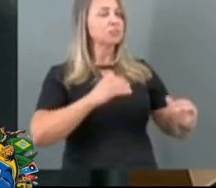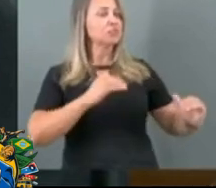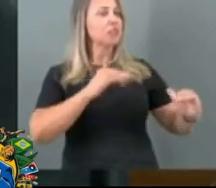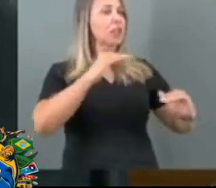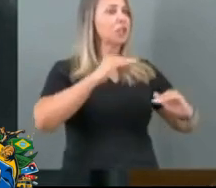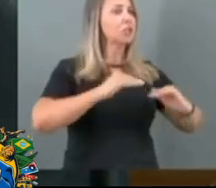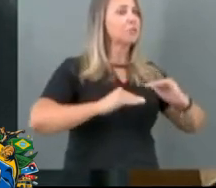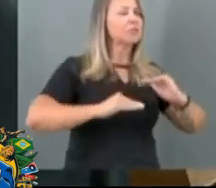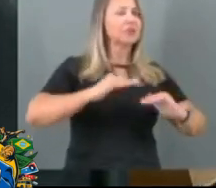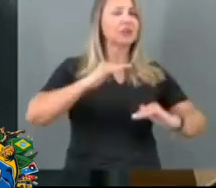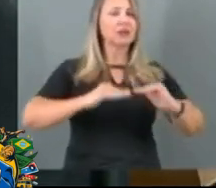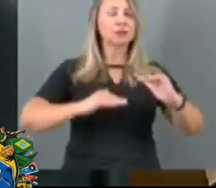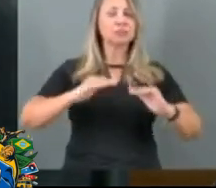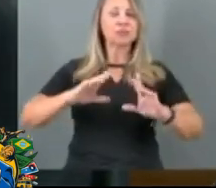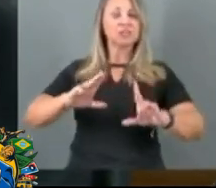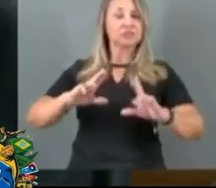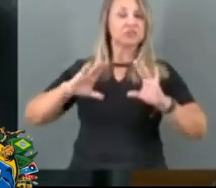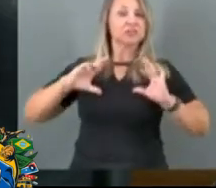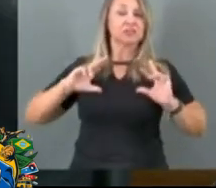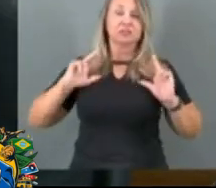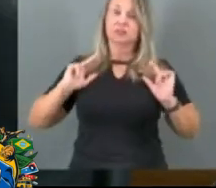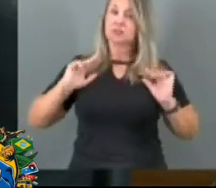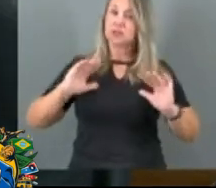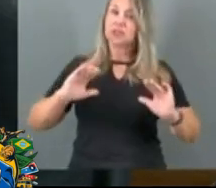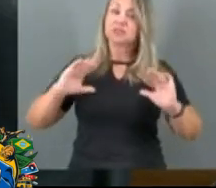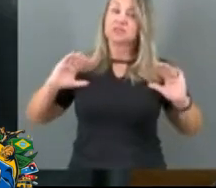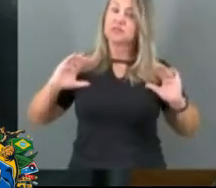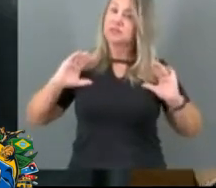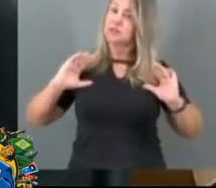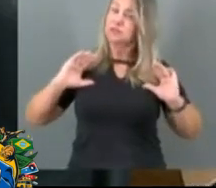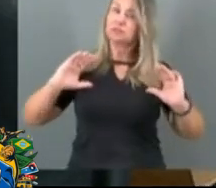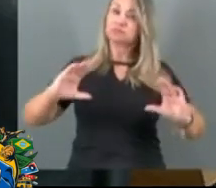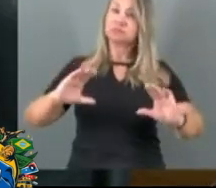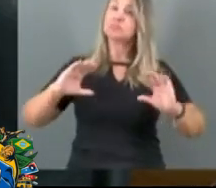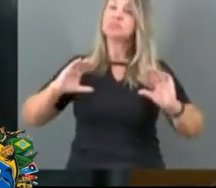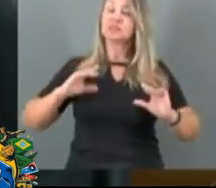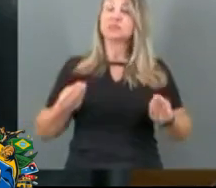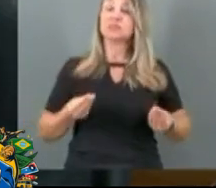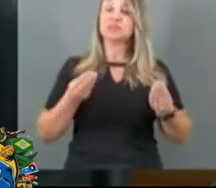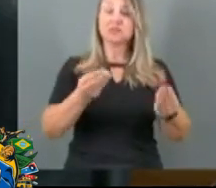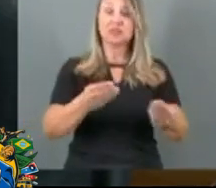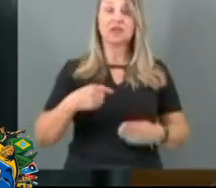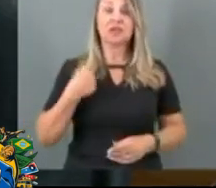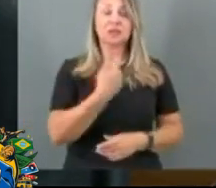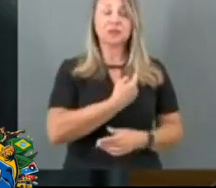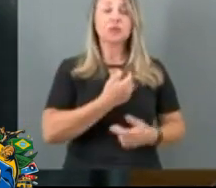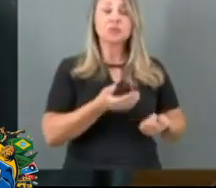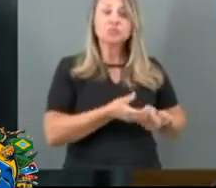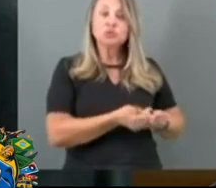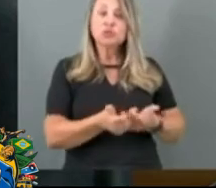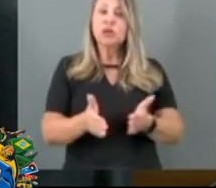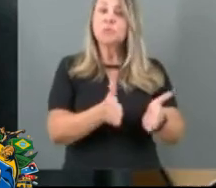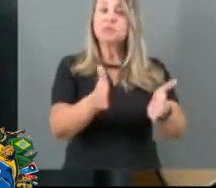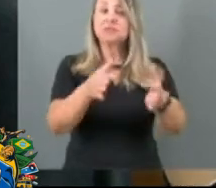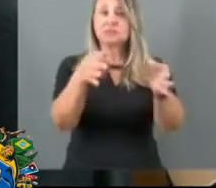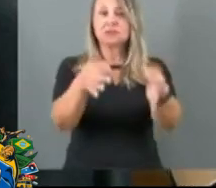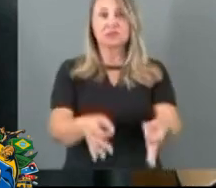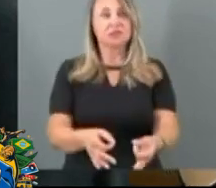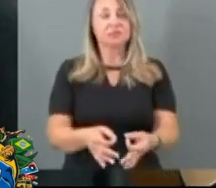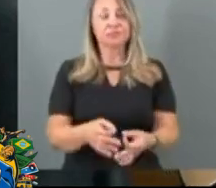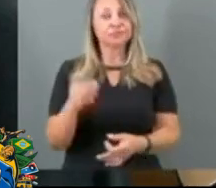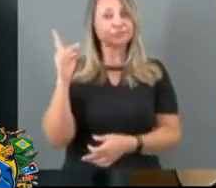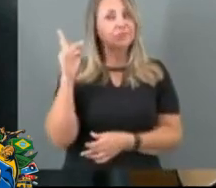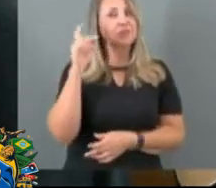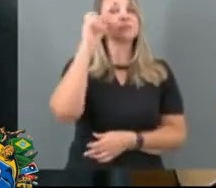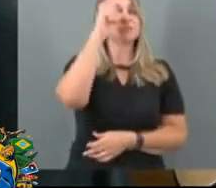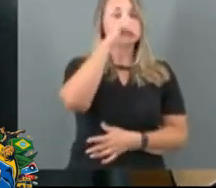equilibrado, isento e muitas vezes nos levar à condução certa. Não era fácil,